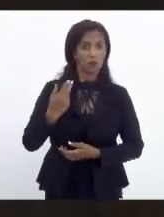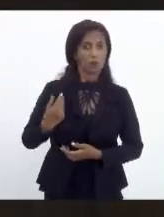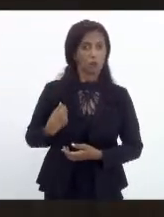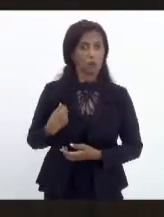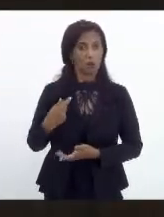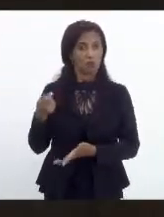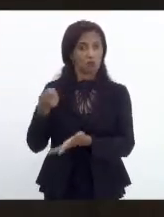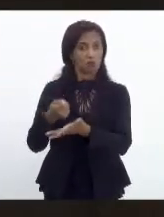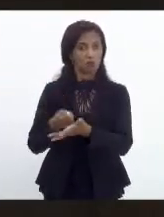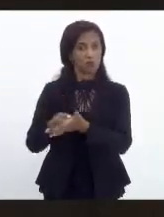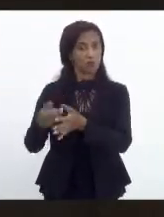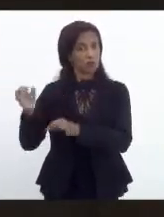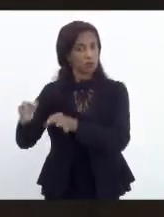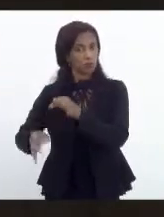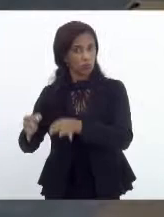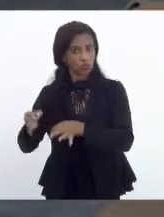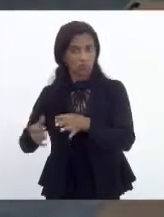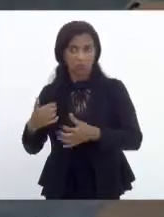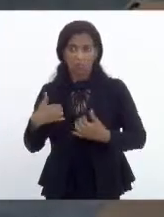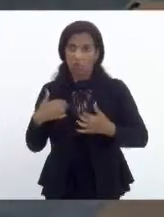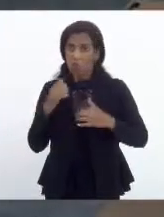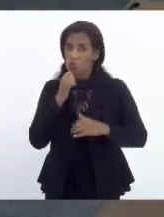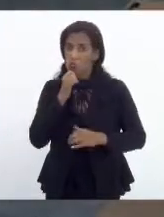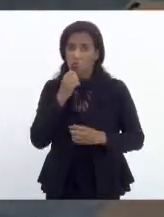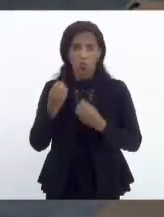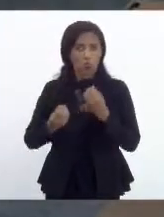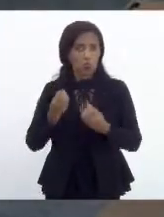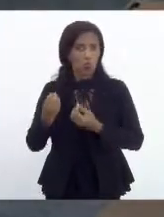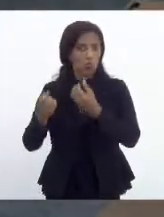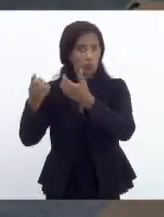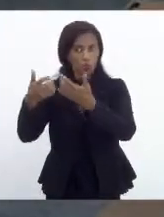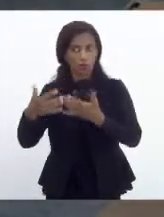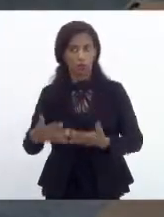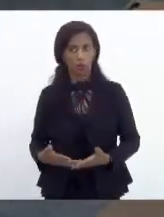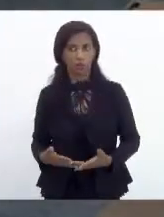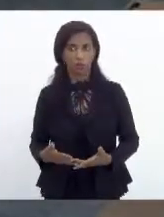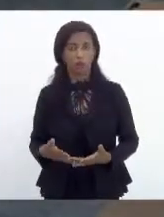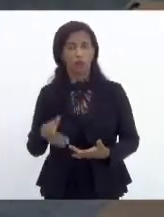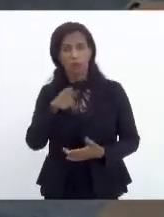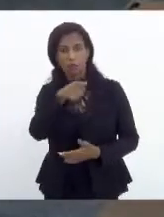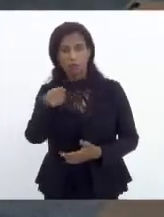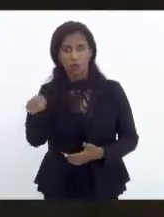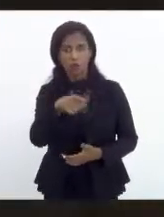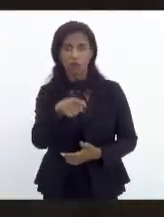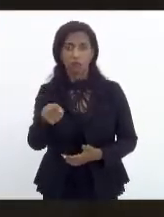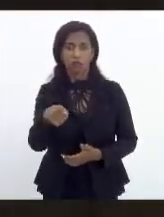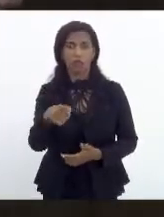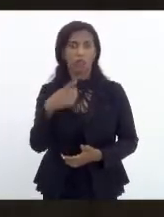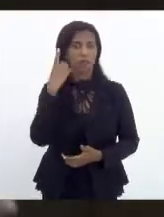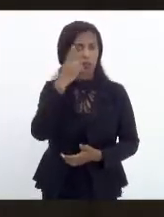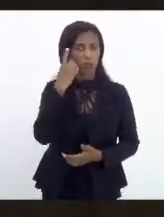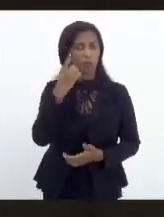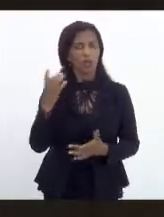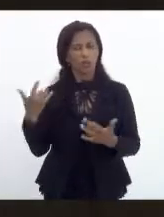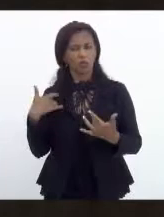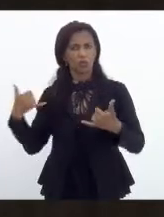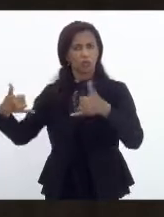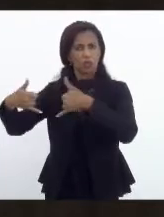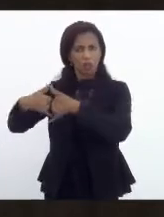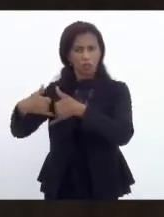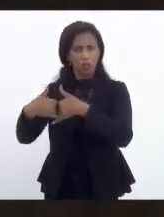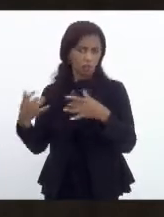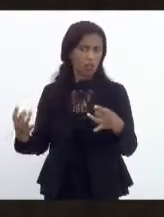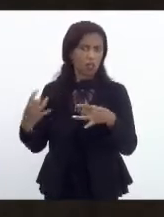uma determinação judicial. Mas eu não tenho detalhes, mas como, por intermédio de Vossa Excelência da enfermeira Regiane, eu já fiz contato, ele